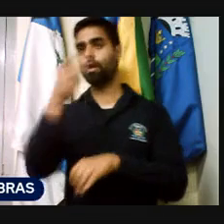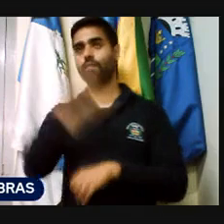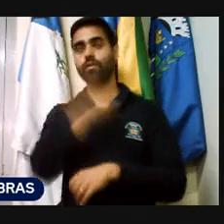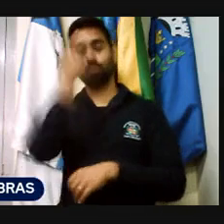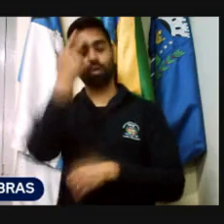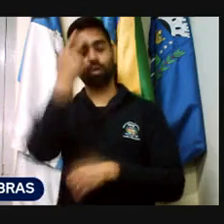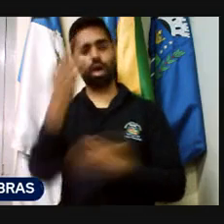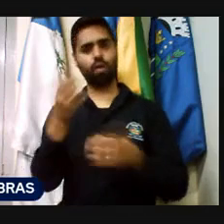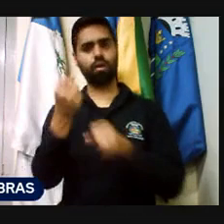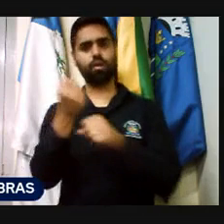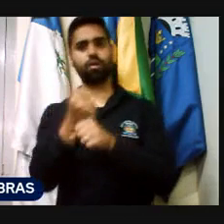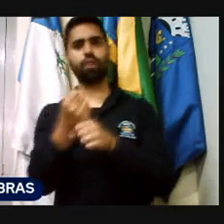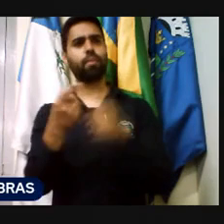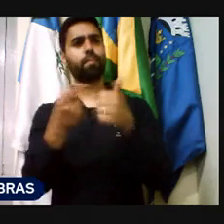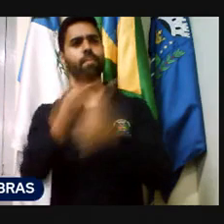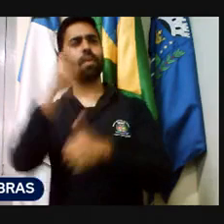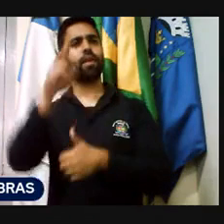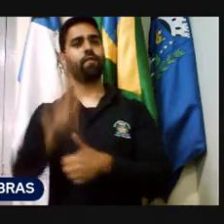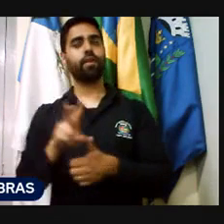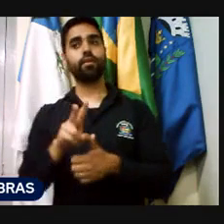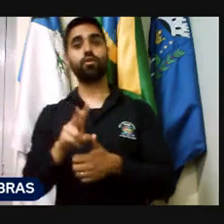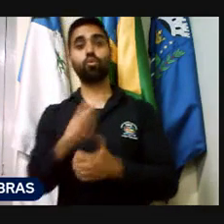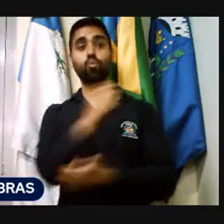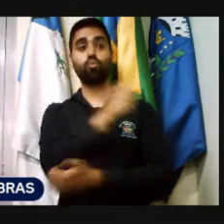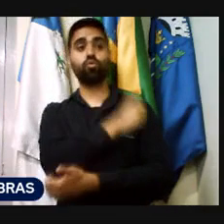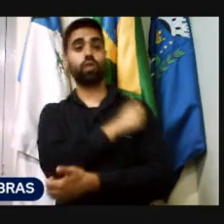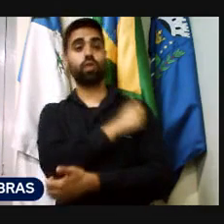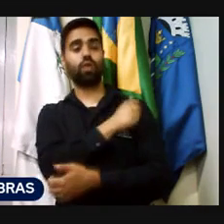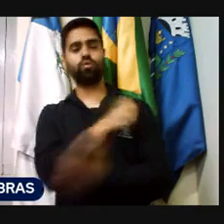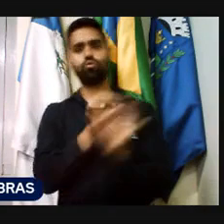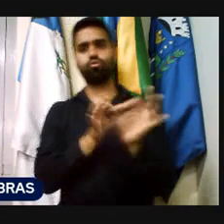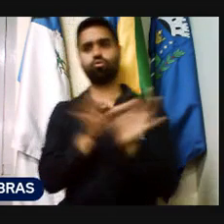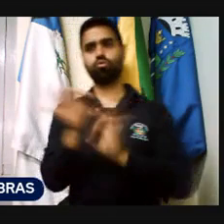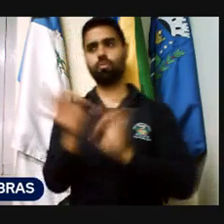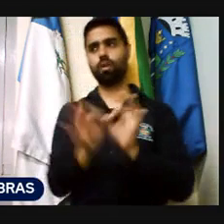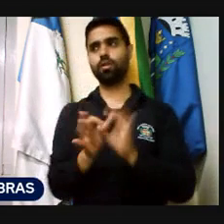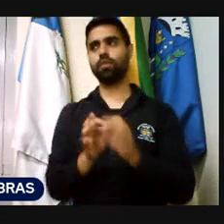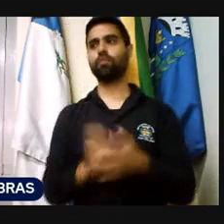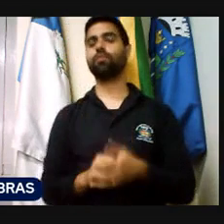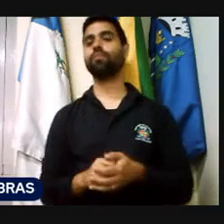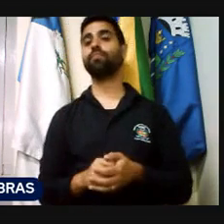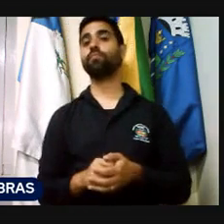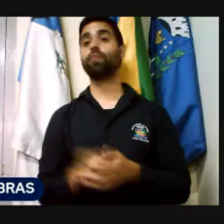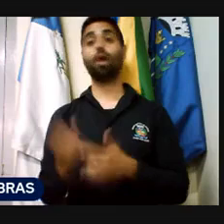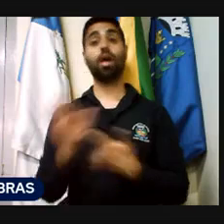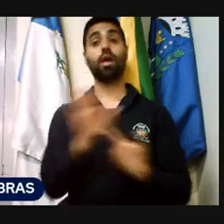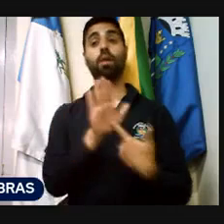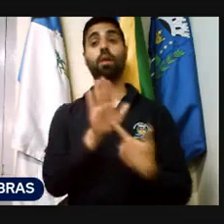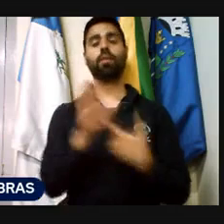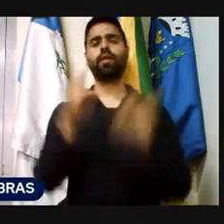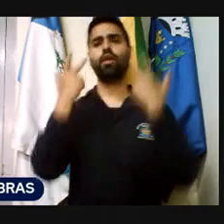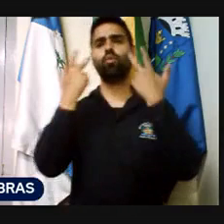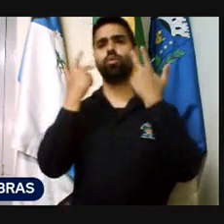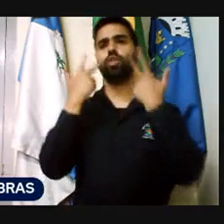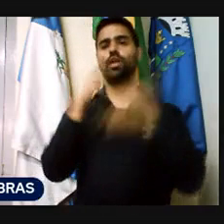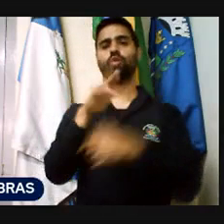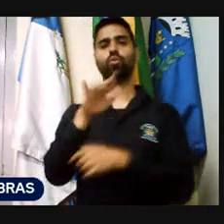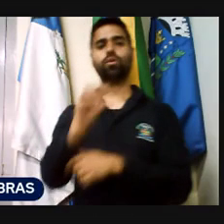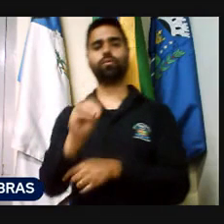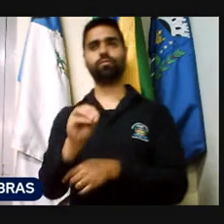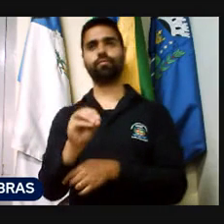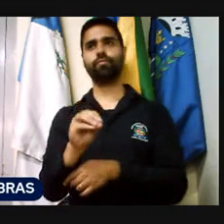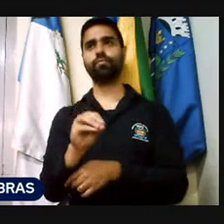Este ano, pela primeira vez, os alunos do projeto Harmônicos de Conservatória se apresentaram no Teatro Municipal do Rio de